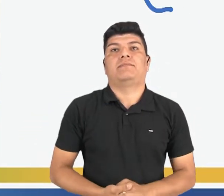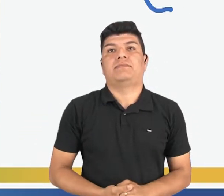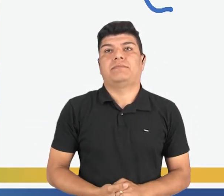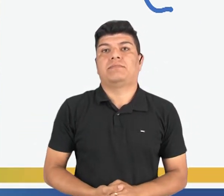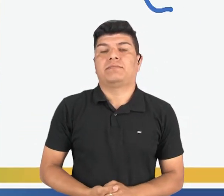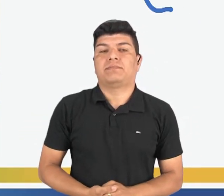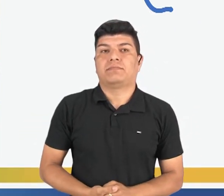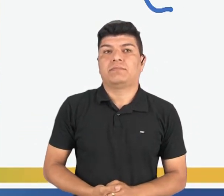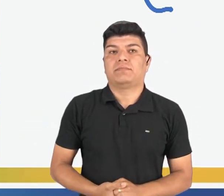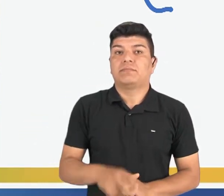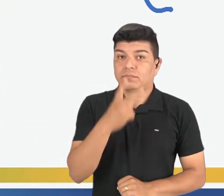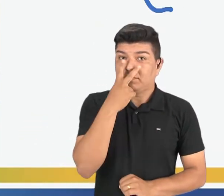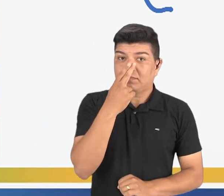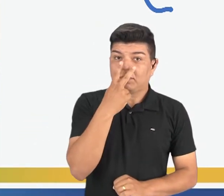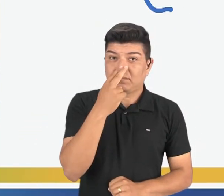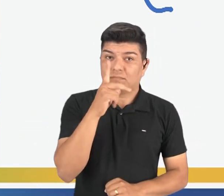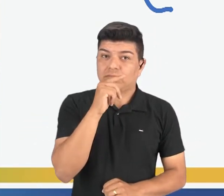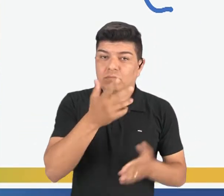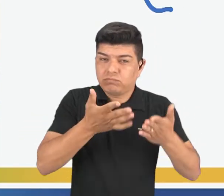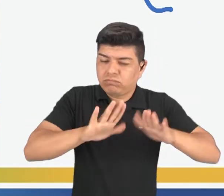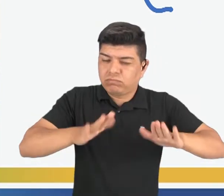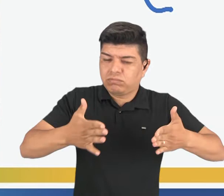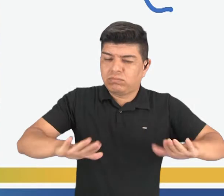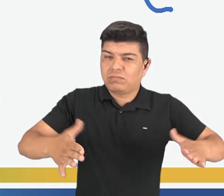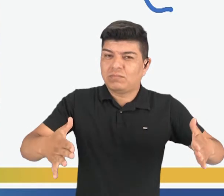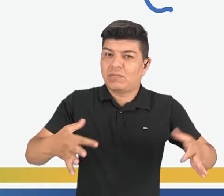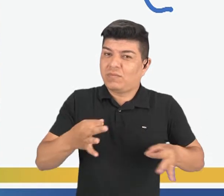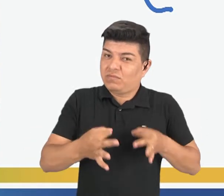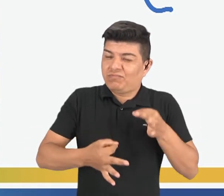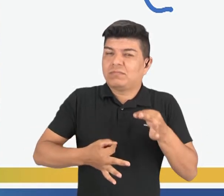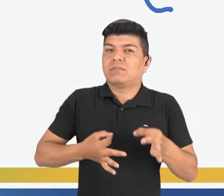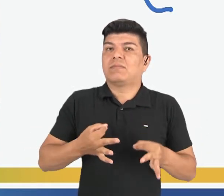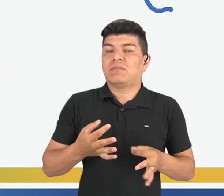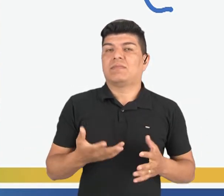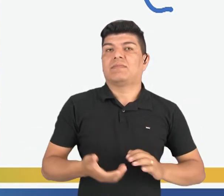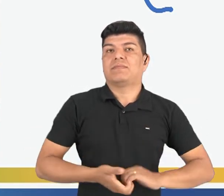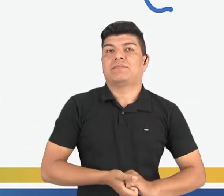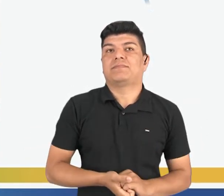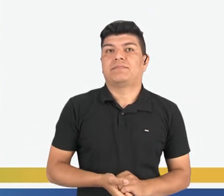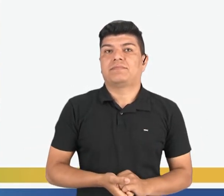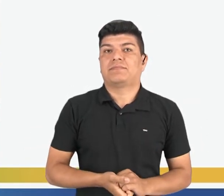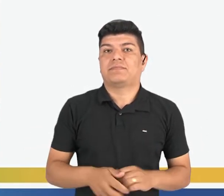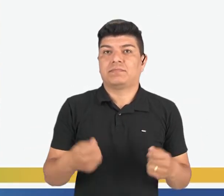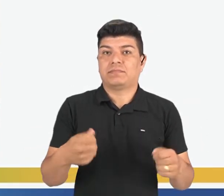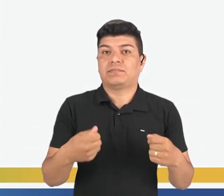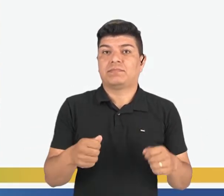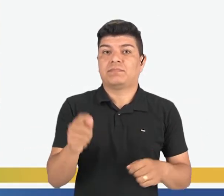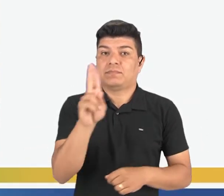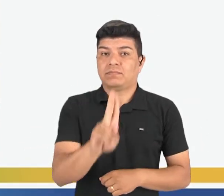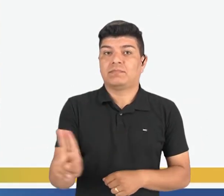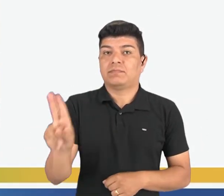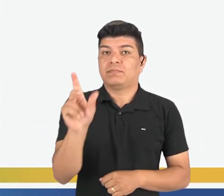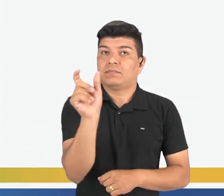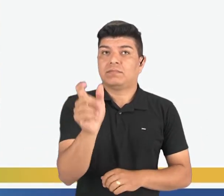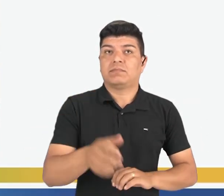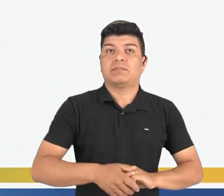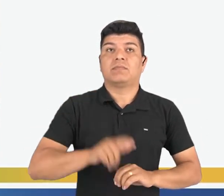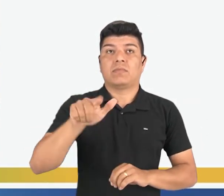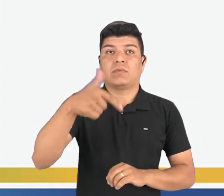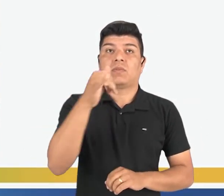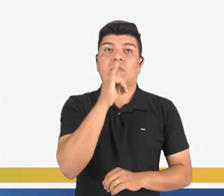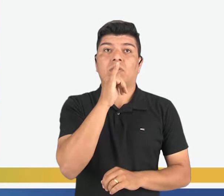ele falar logo parecido com a onda, né? Mas ele fala chique aí. A gente tem que se habituar a usar essas palavras. Outro exemplo aí,